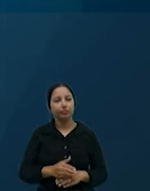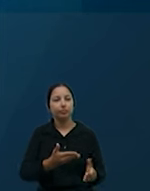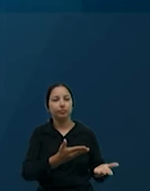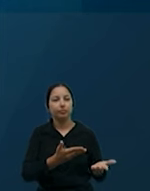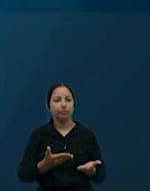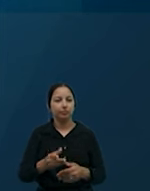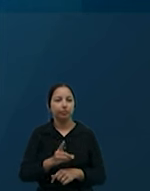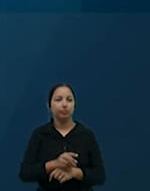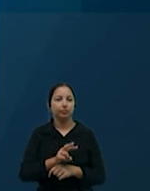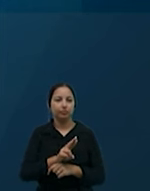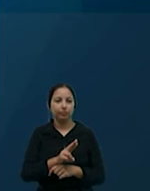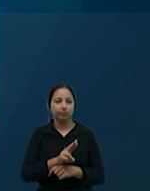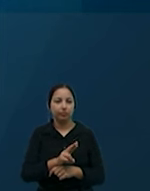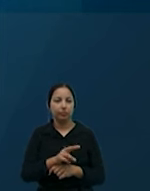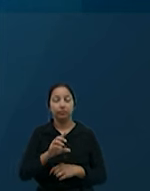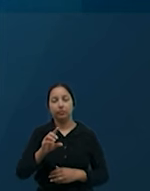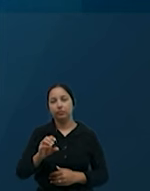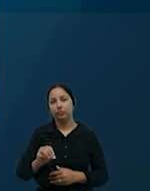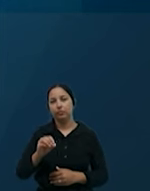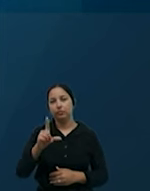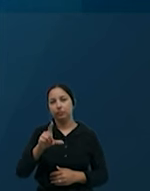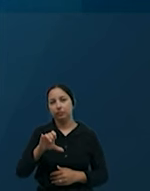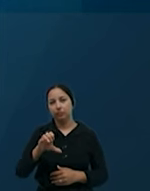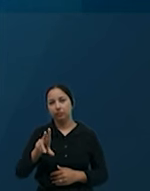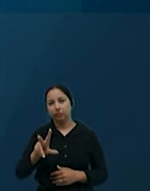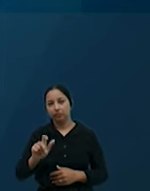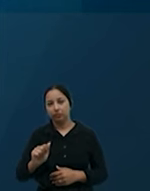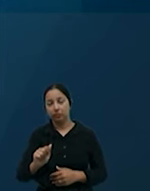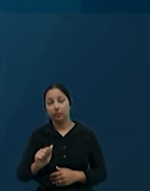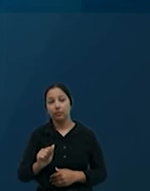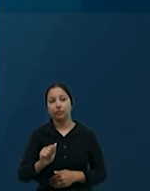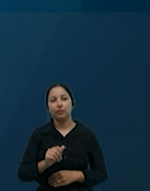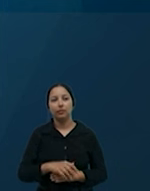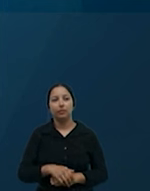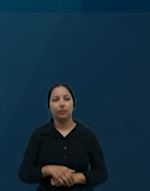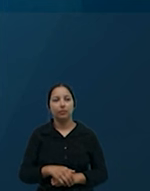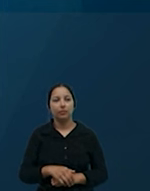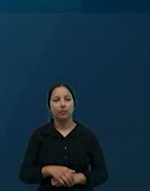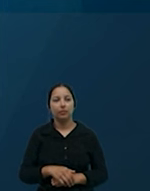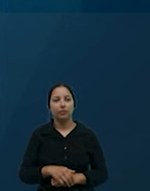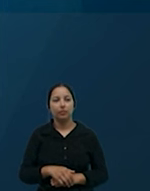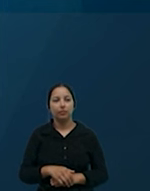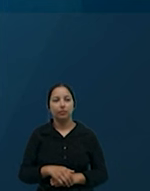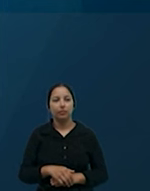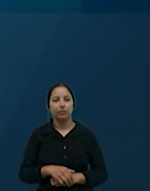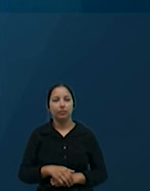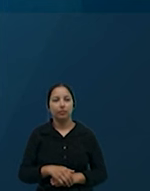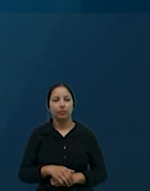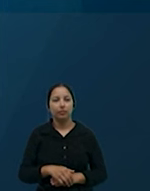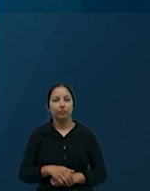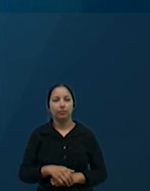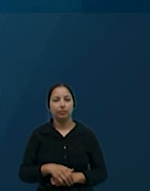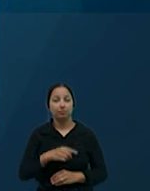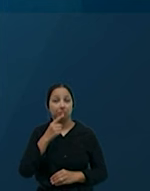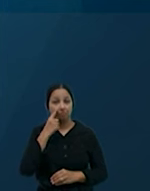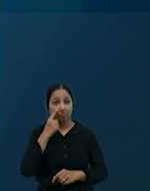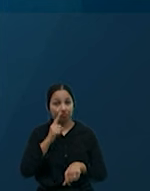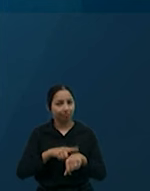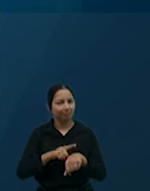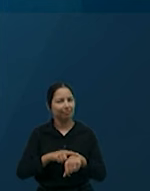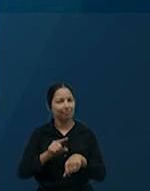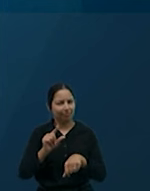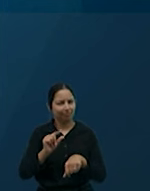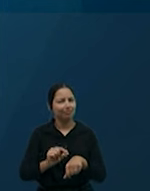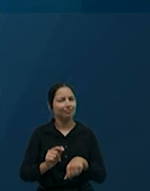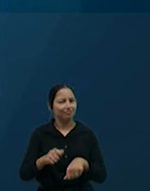necessidade, se houver interesse, tá certo? Então, vamos lá, doutora Olívia, vamos ver se a gente economiza um tempinho aqui? Pode deixar. Por